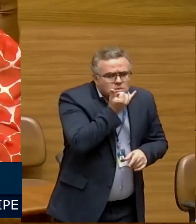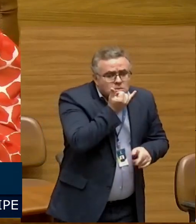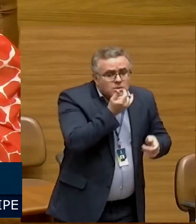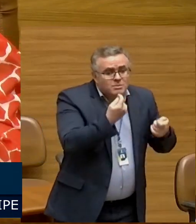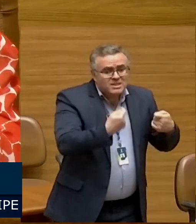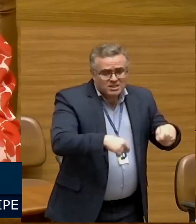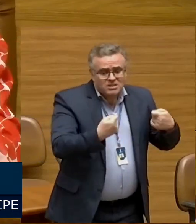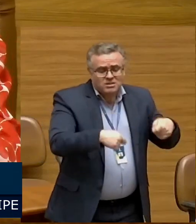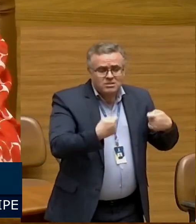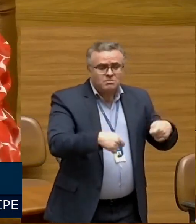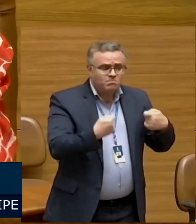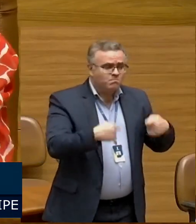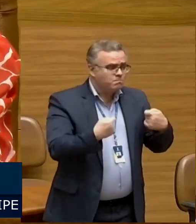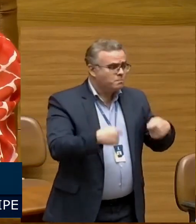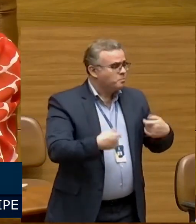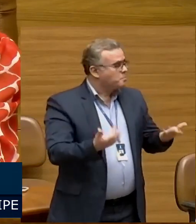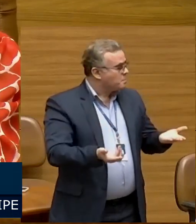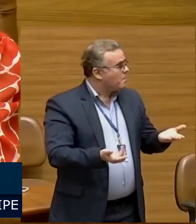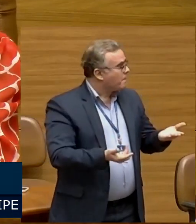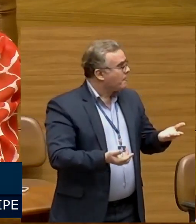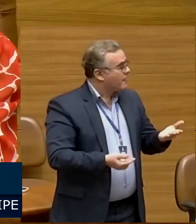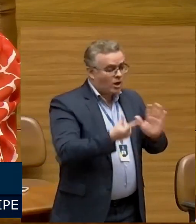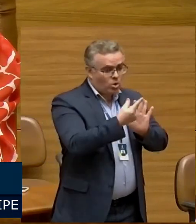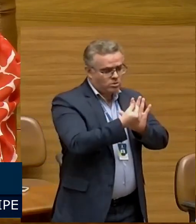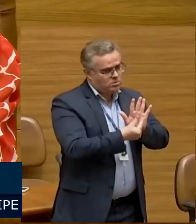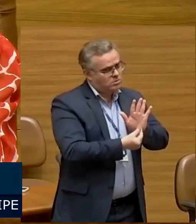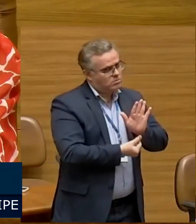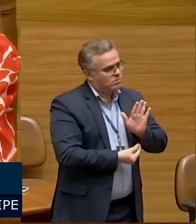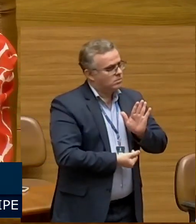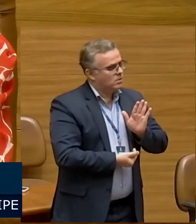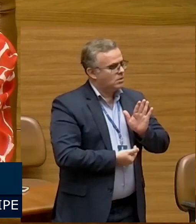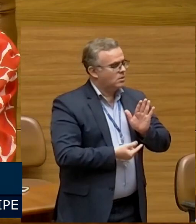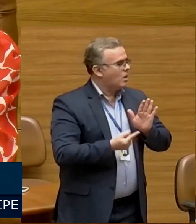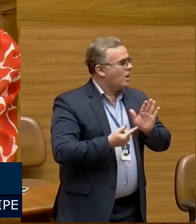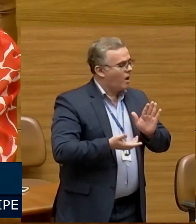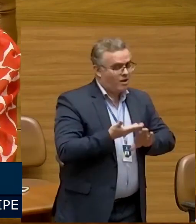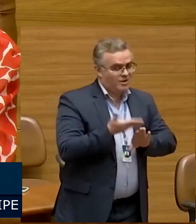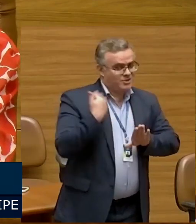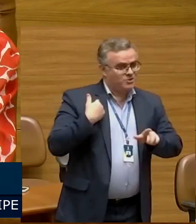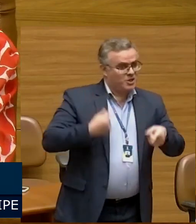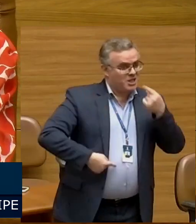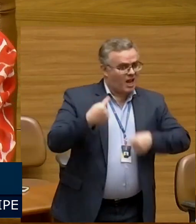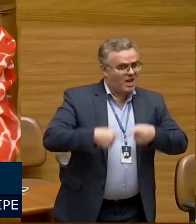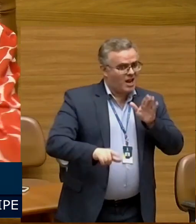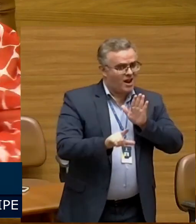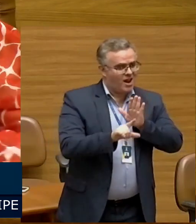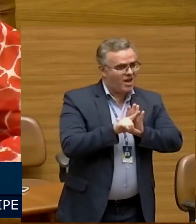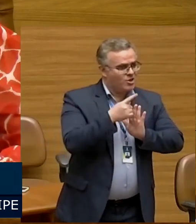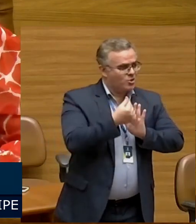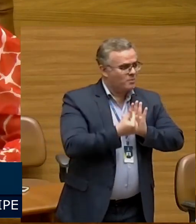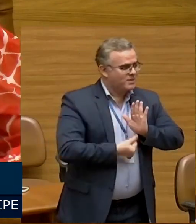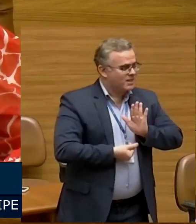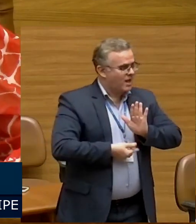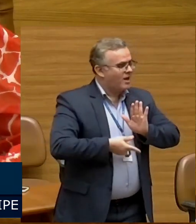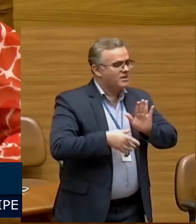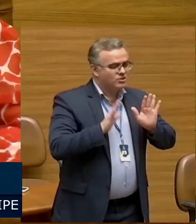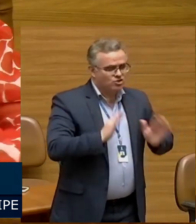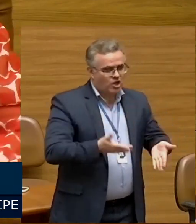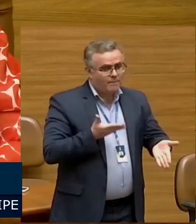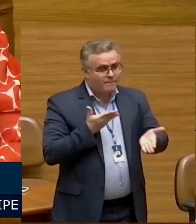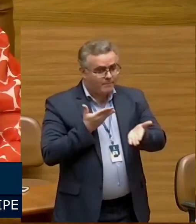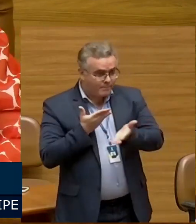né? Primeiro, de orçamento, a gente está discutindo as leis orçamentárias, a gente já aprovou a